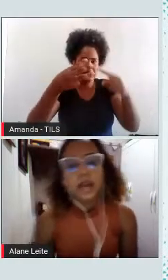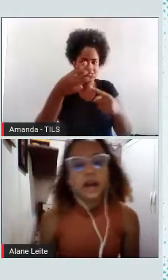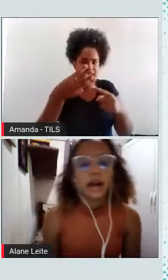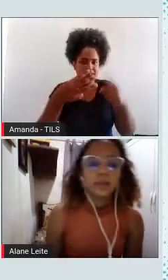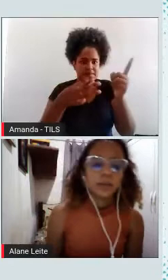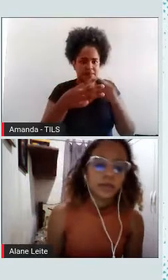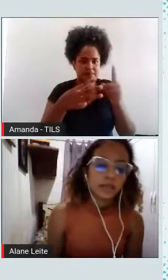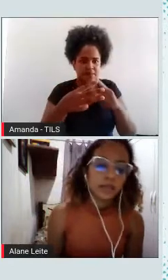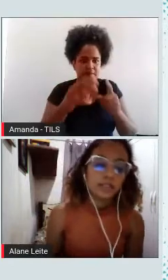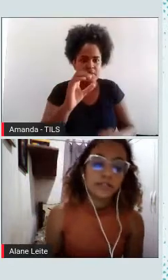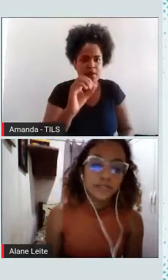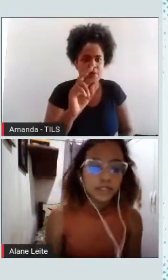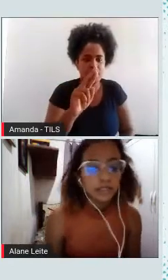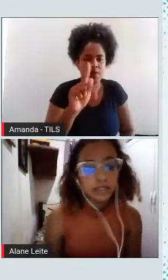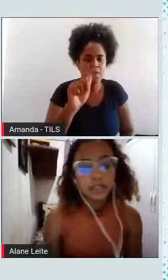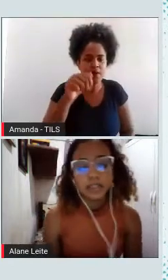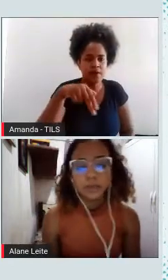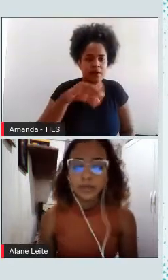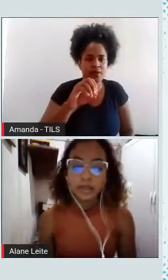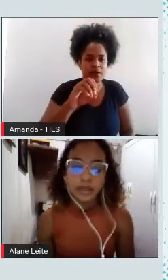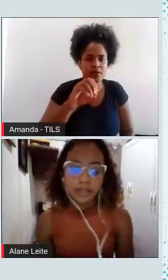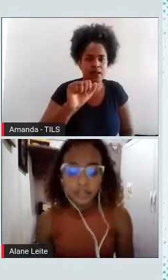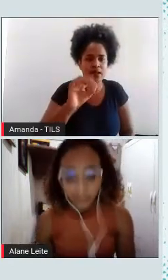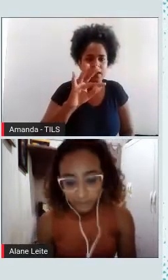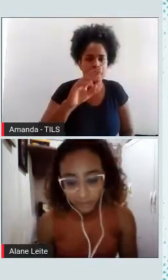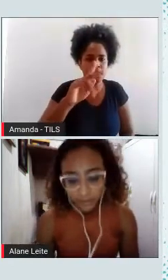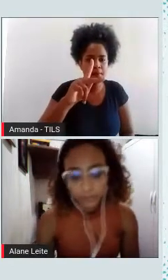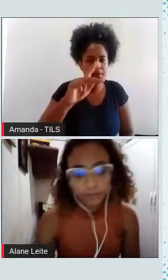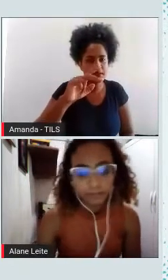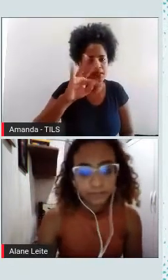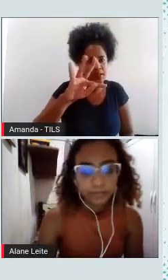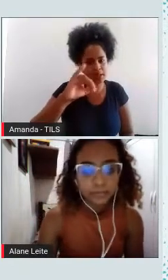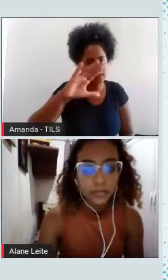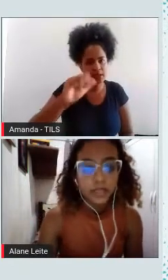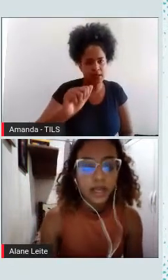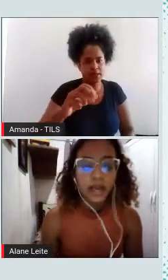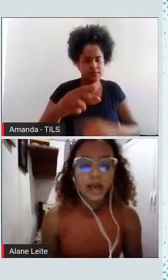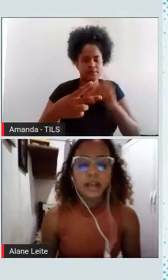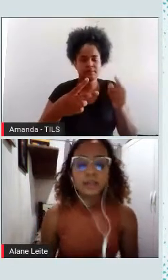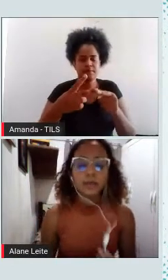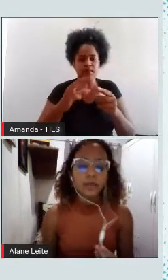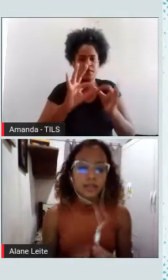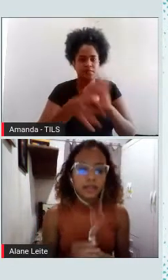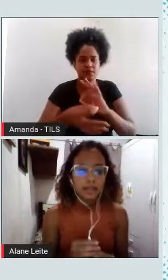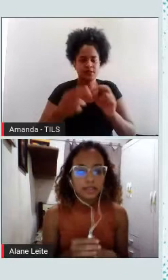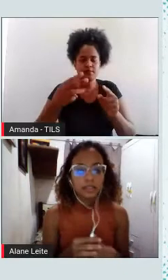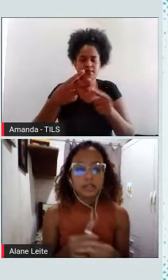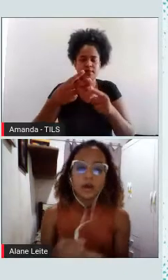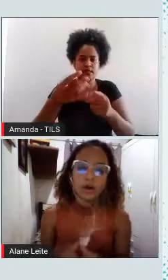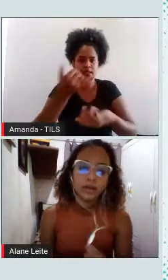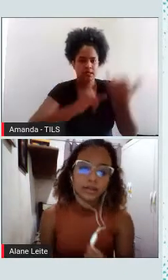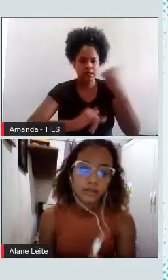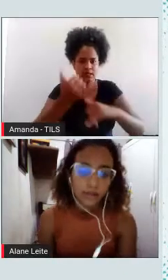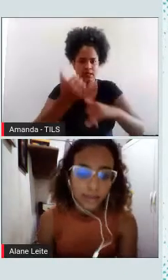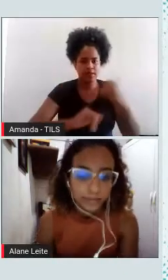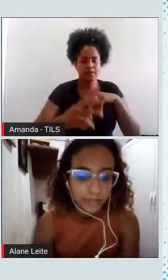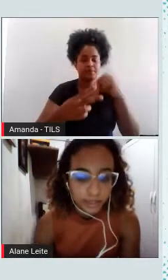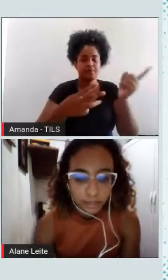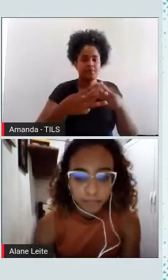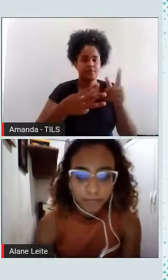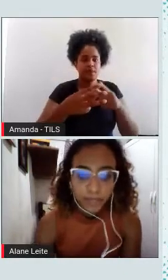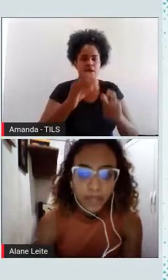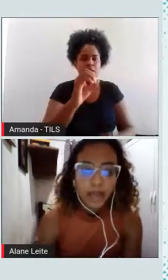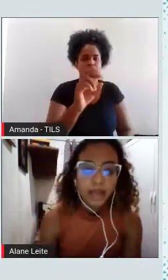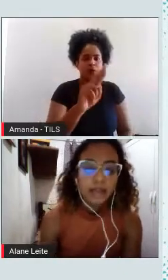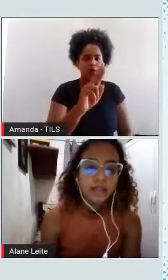organolépticas, as propriedades físicas e as propriedades químicas. As propriedades